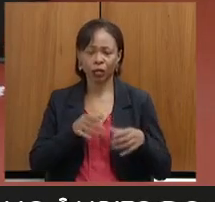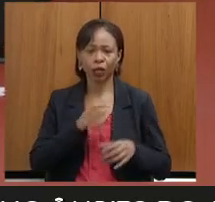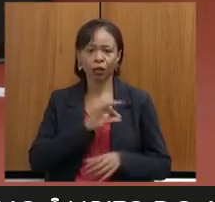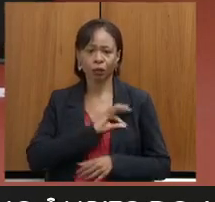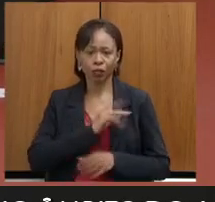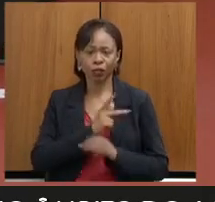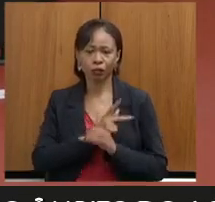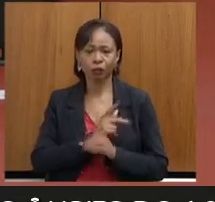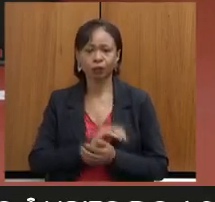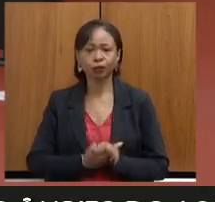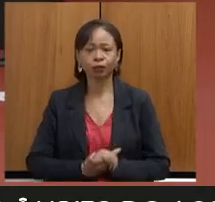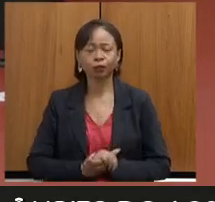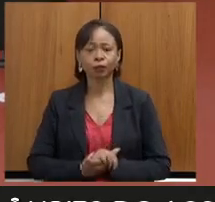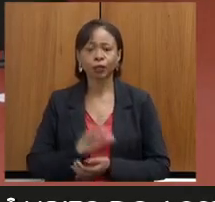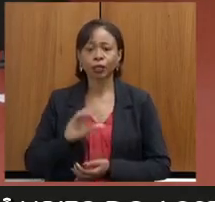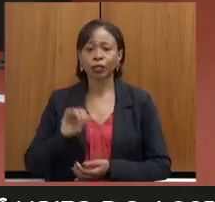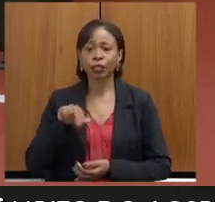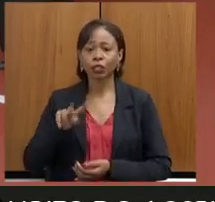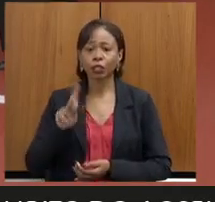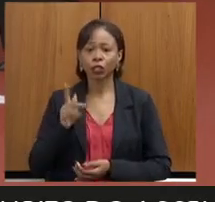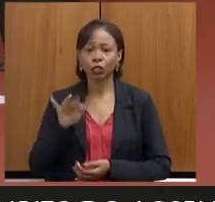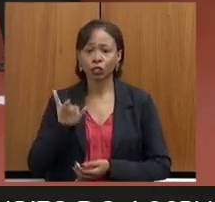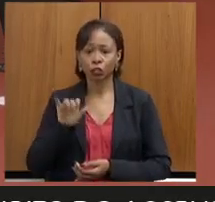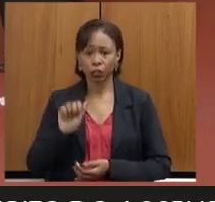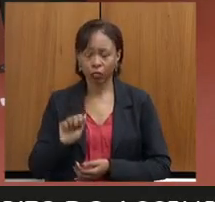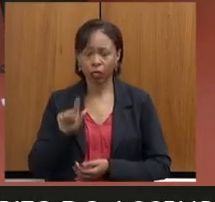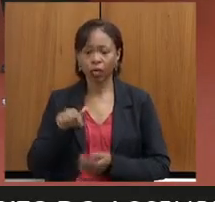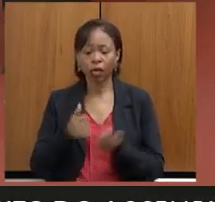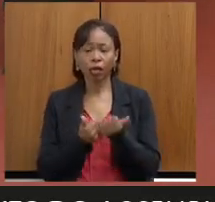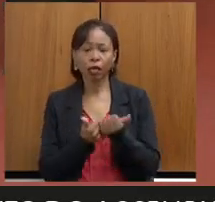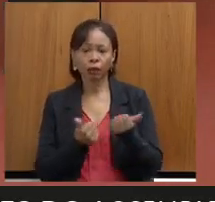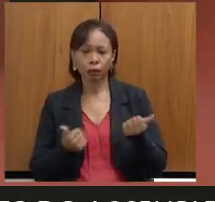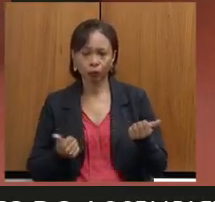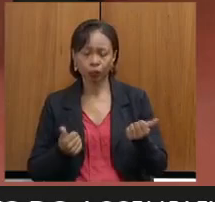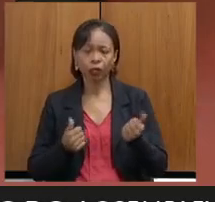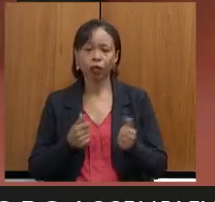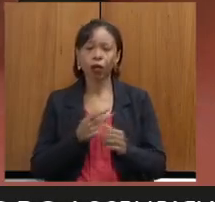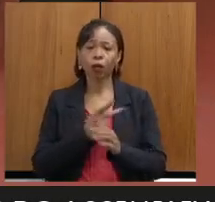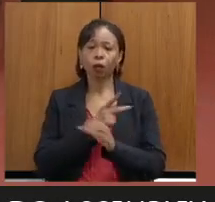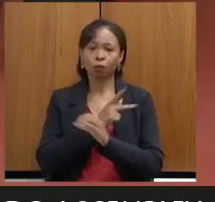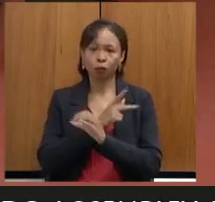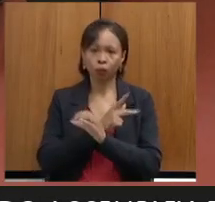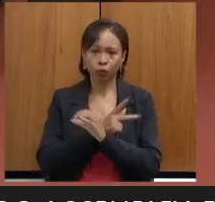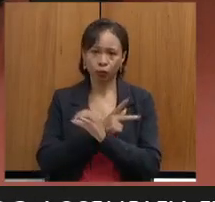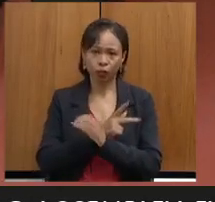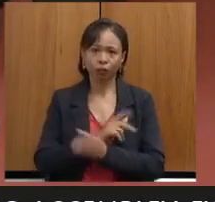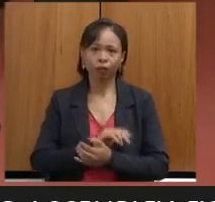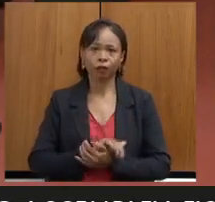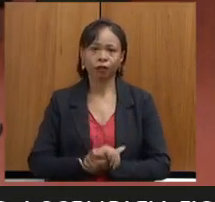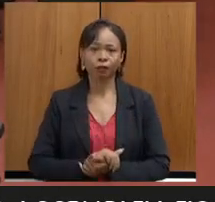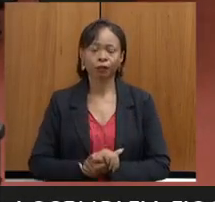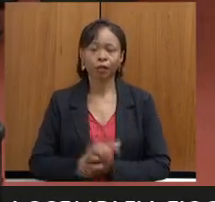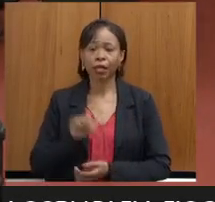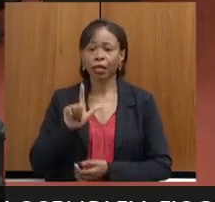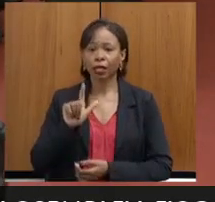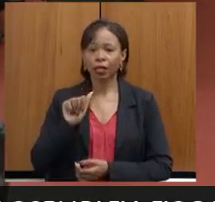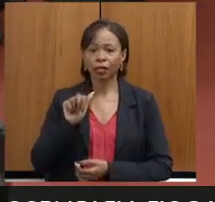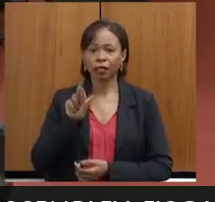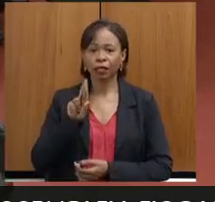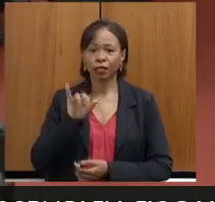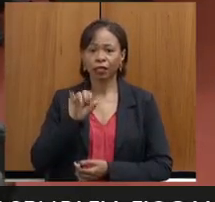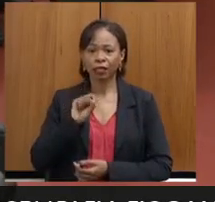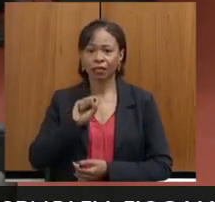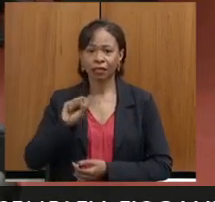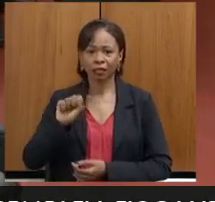o da senhora Cíntia Flaviane de Macedo assessora da Polícia Civil da Dra Larissa Campos